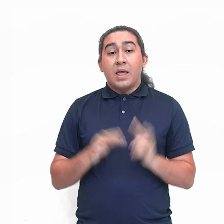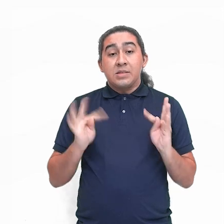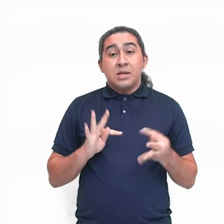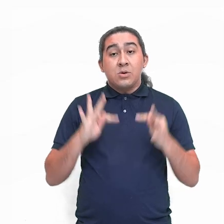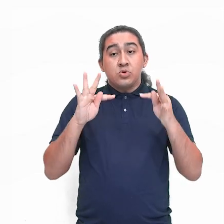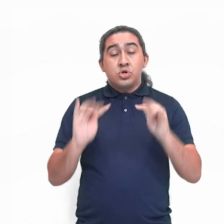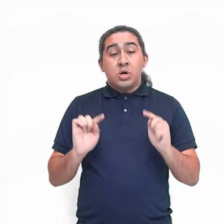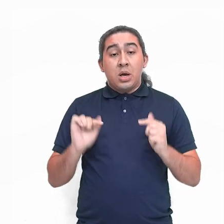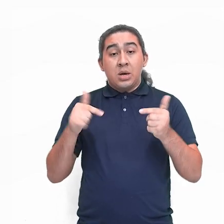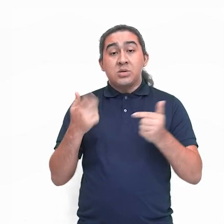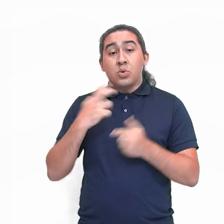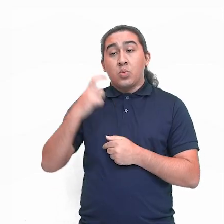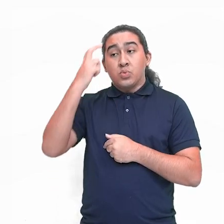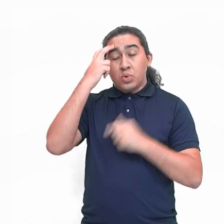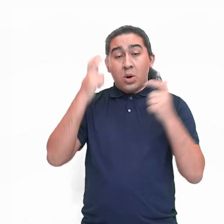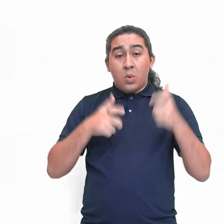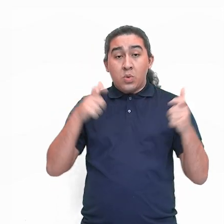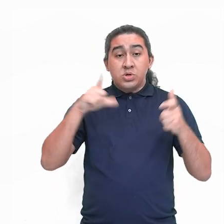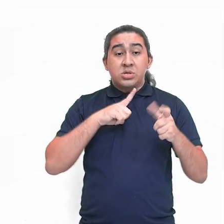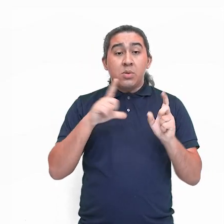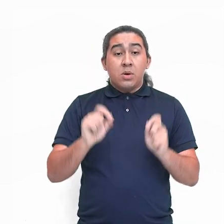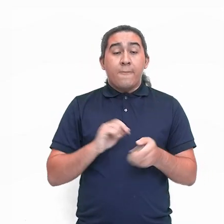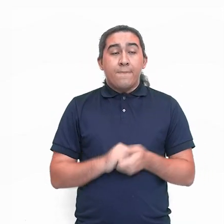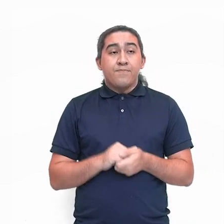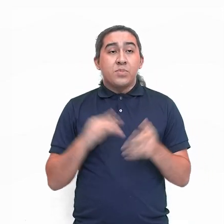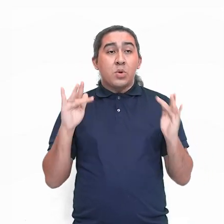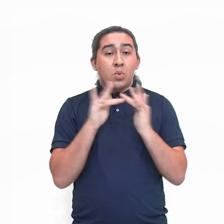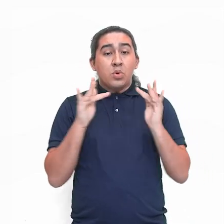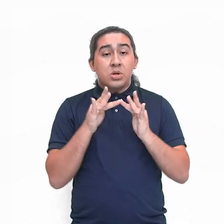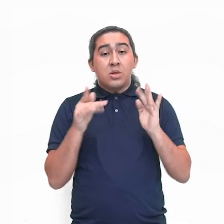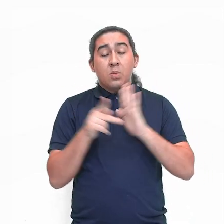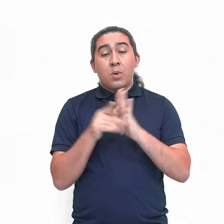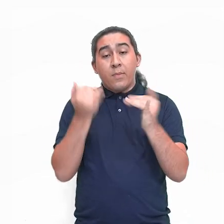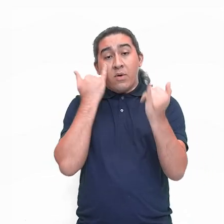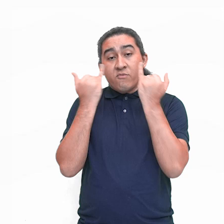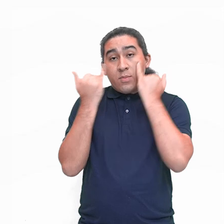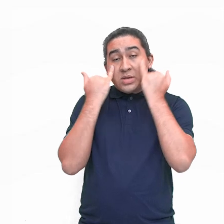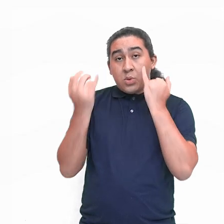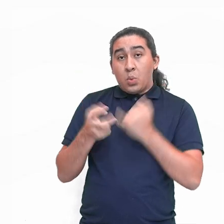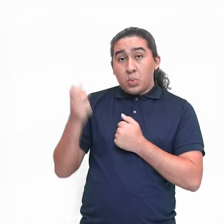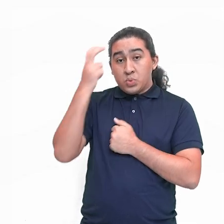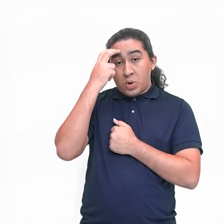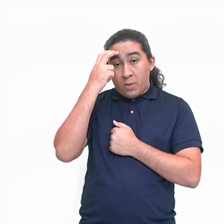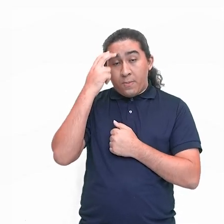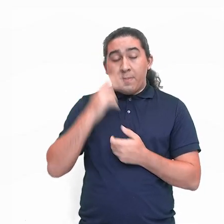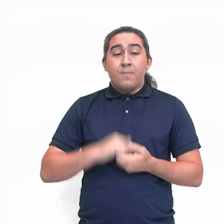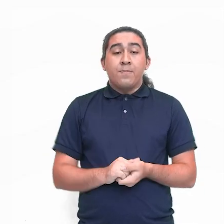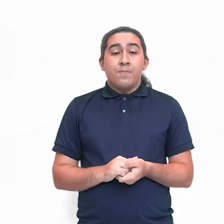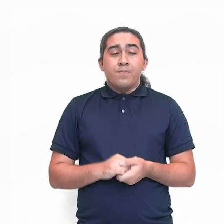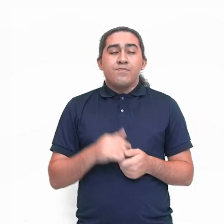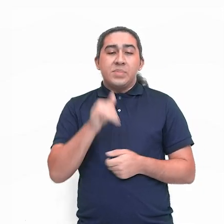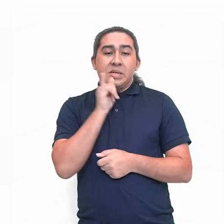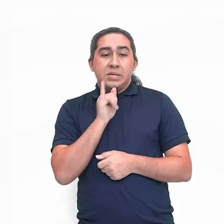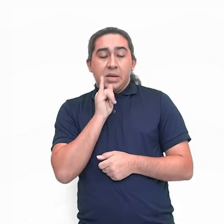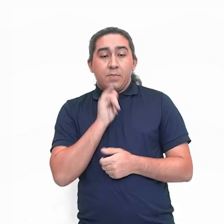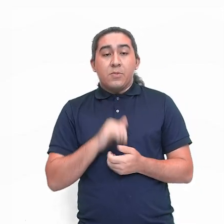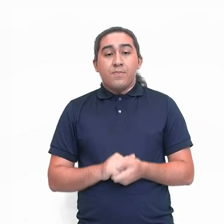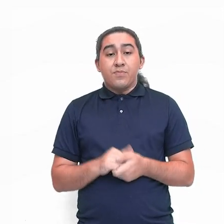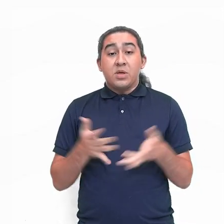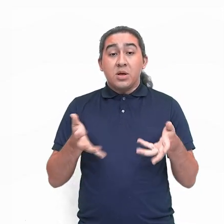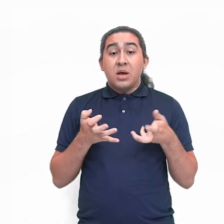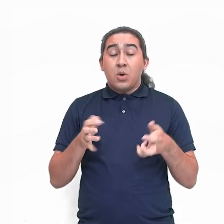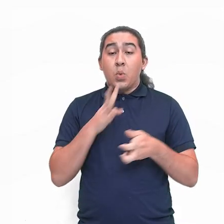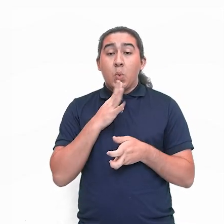vai atuar na cultura trazendo acesso à informação cultural. Por exemplo, eu